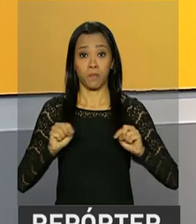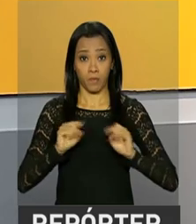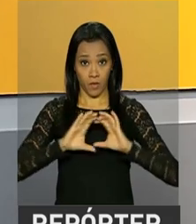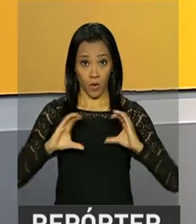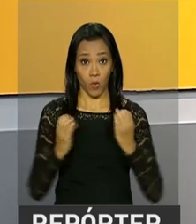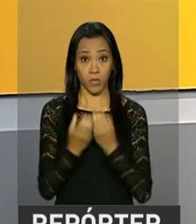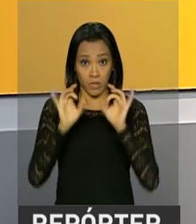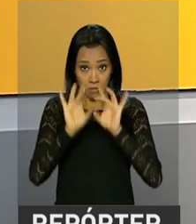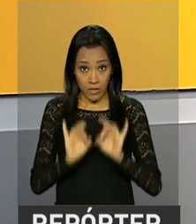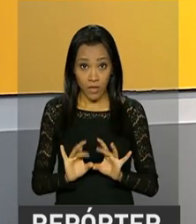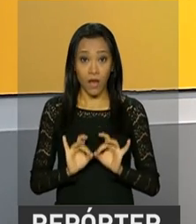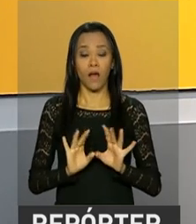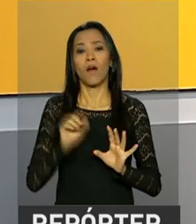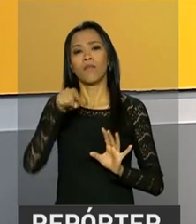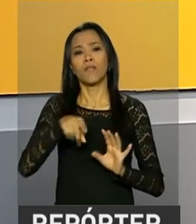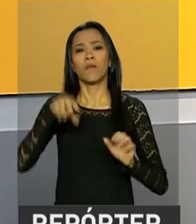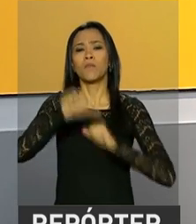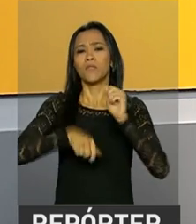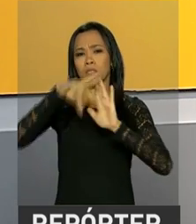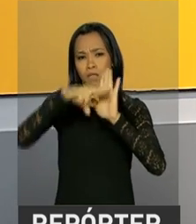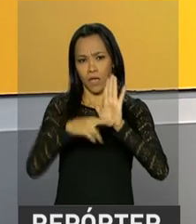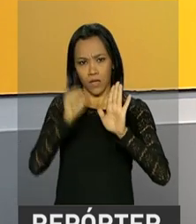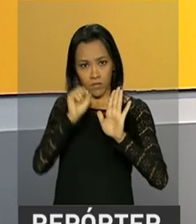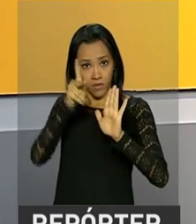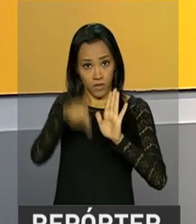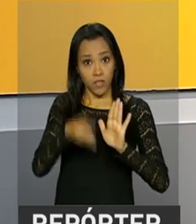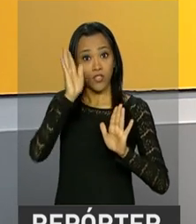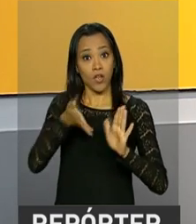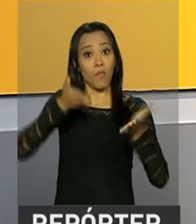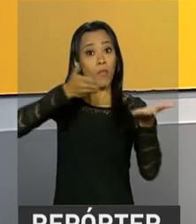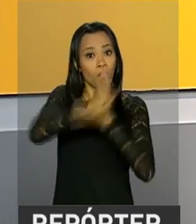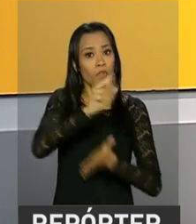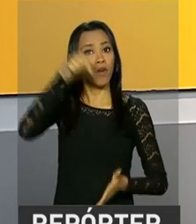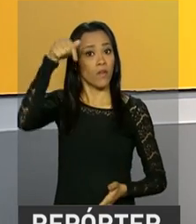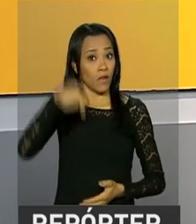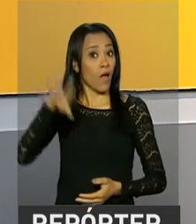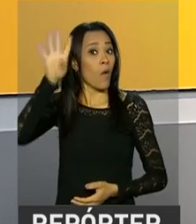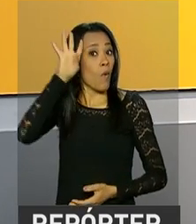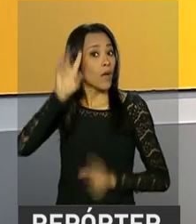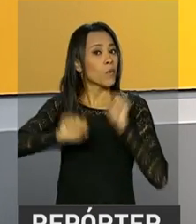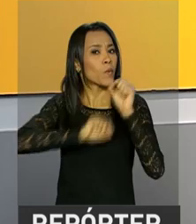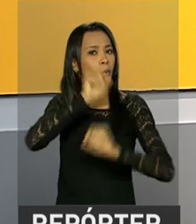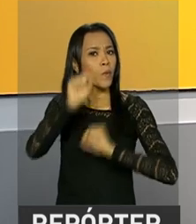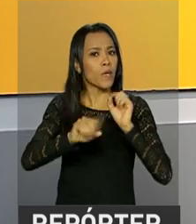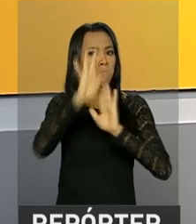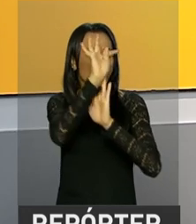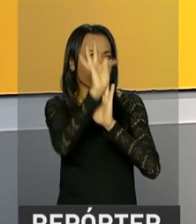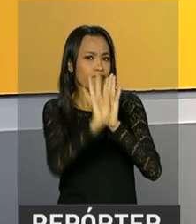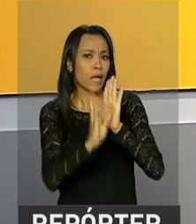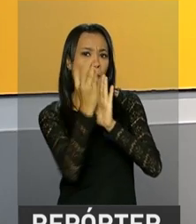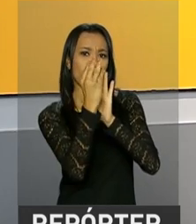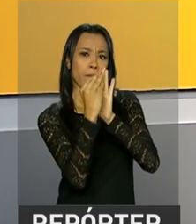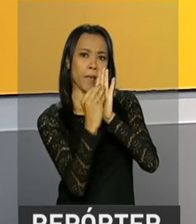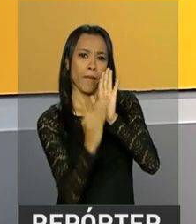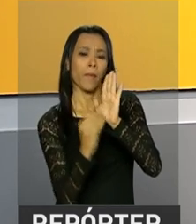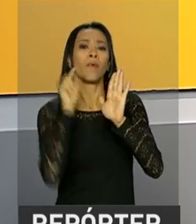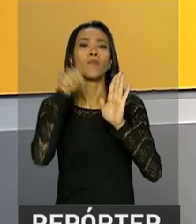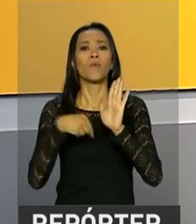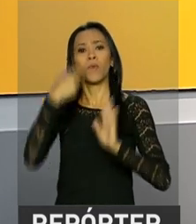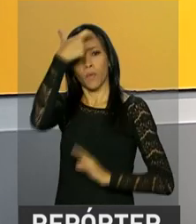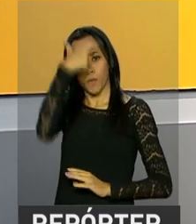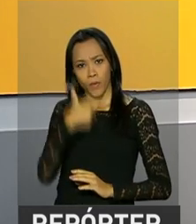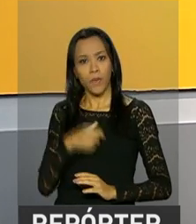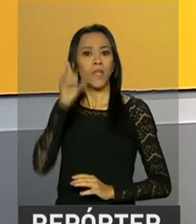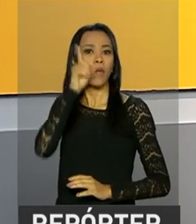A Comissão Especial da Reforma da Previdência aprovou nesta quarta-feira o texto base do relator,